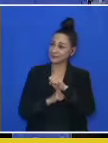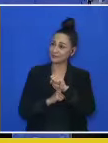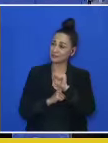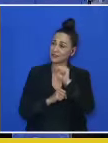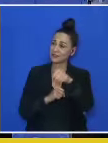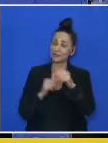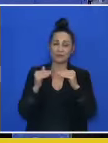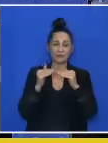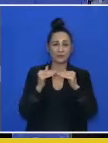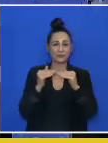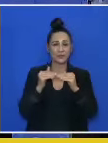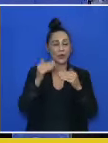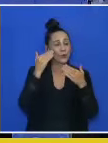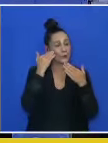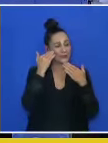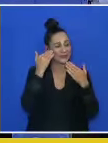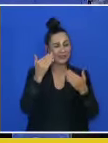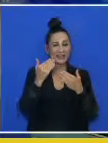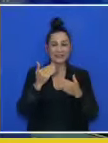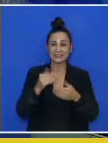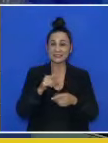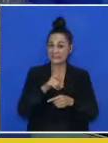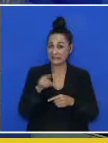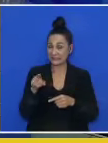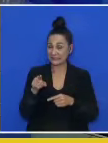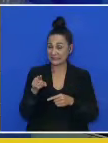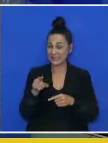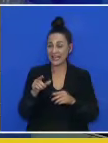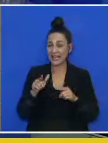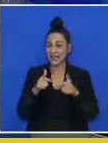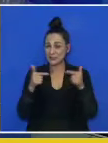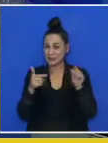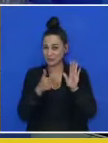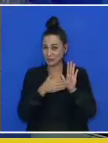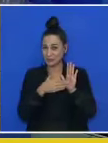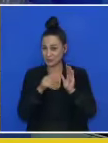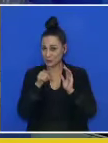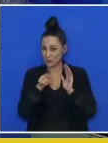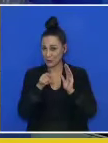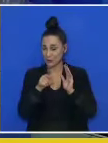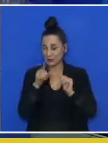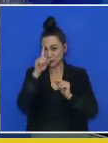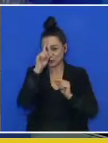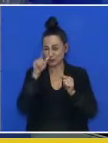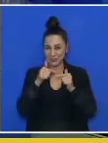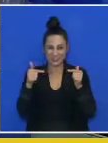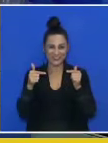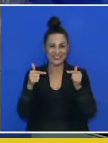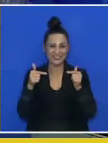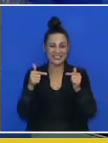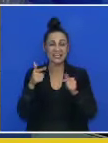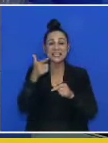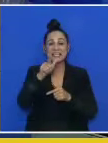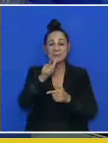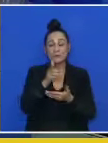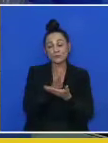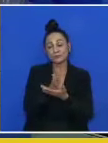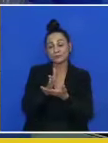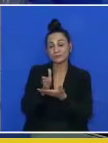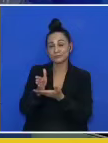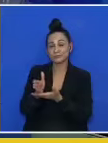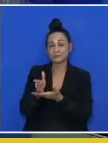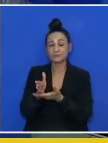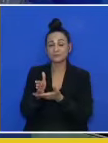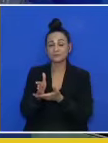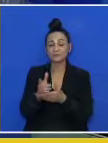confirmo. Sim, confirmo. Obrigado. E aí, a sorte estava na sua aposta. Hoje foi o seu dia de sorte. Logo após a apuração,